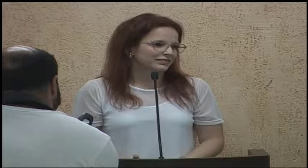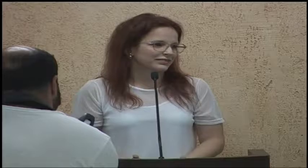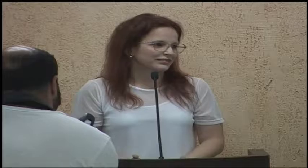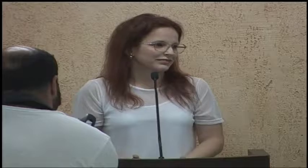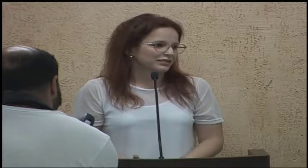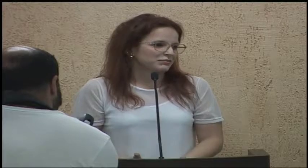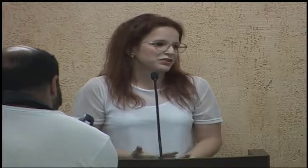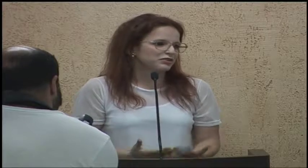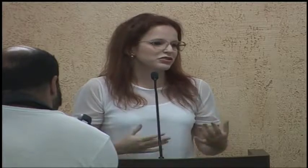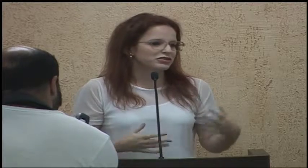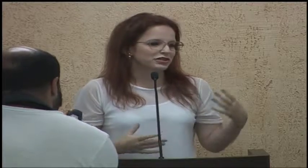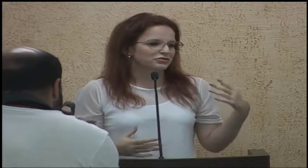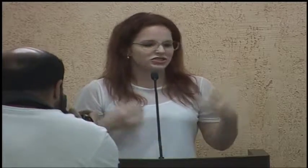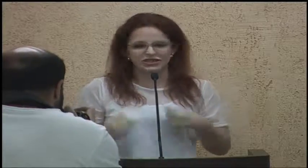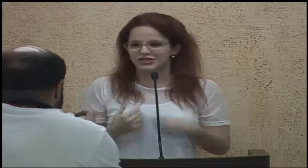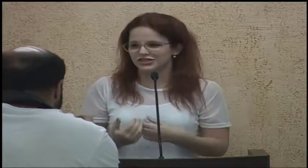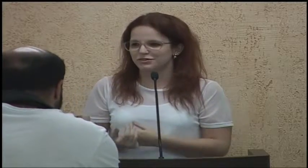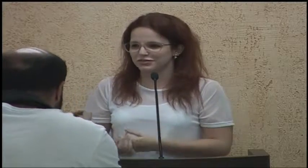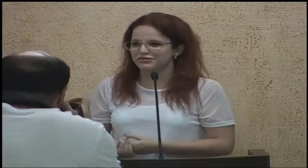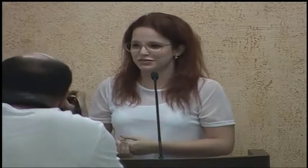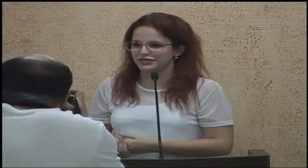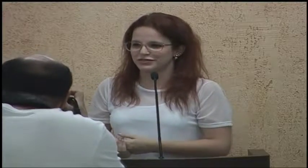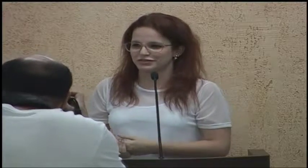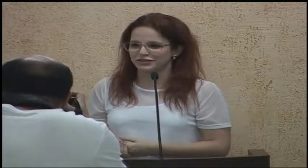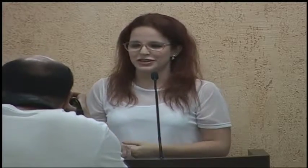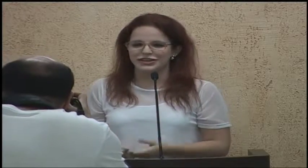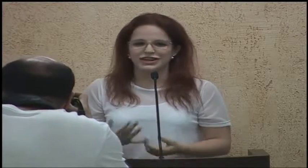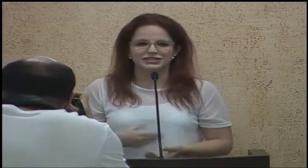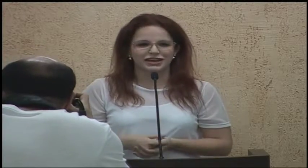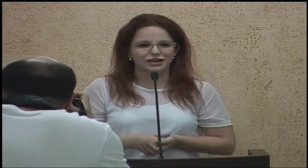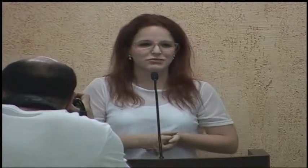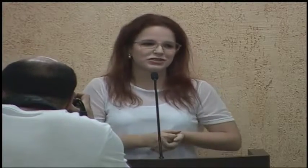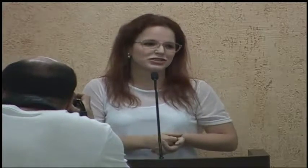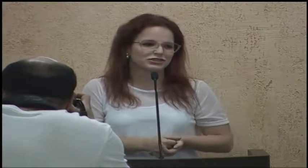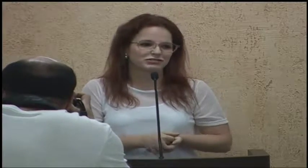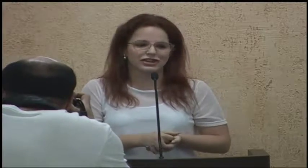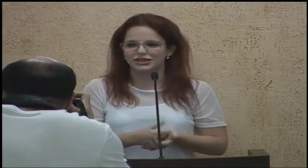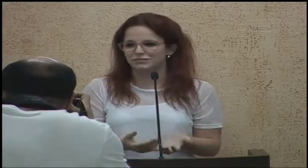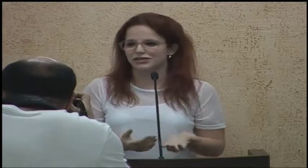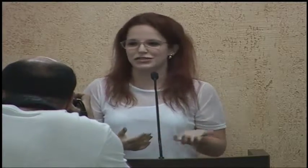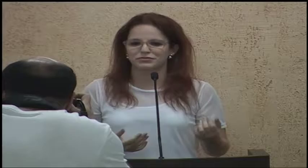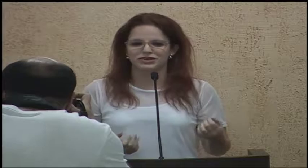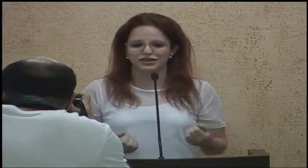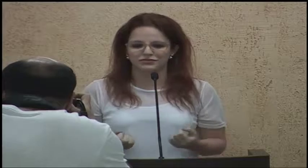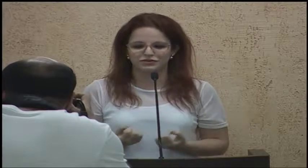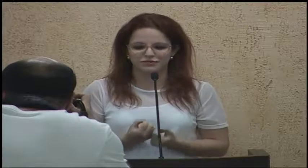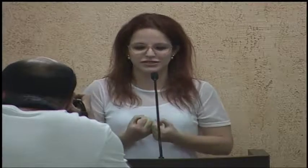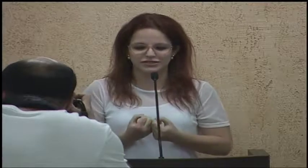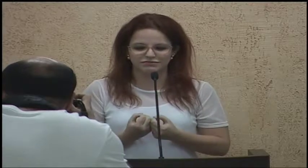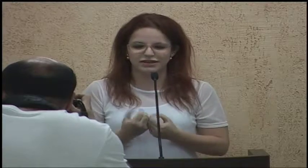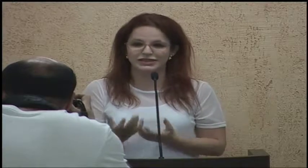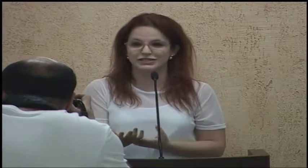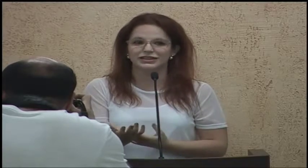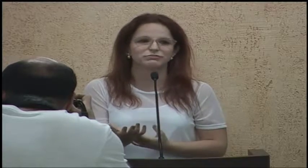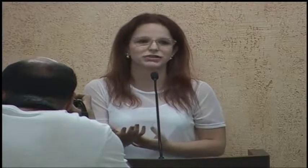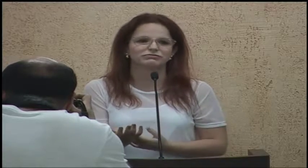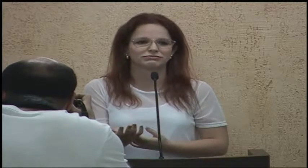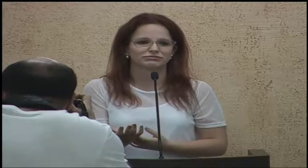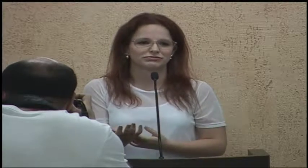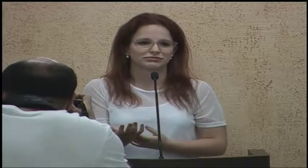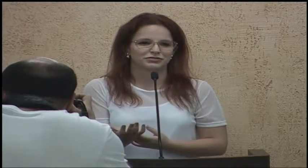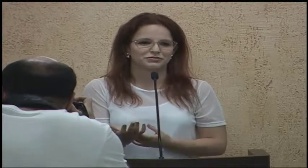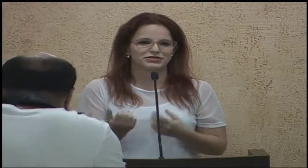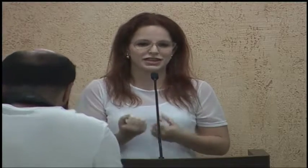quê? Porque hoje o dia a dia é muito difícil. E eles acabam achando que é demência, porque é a informação que eles têm na